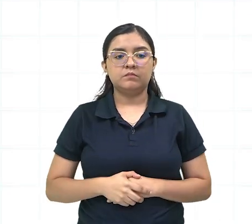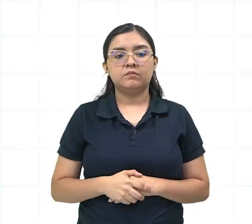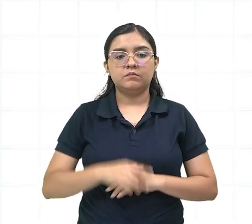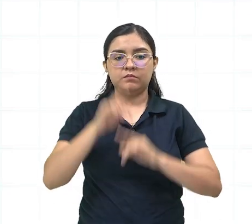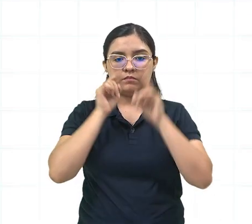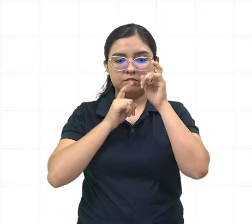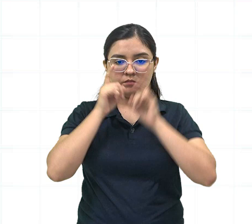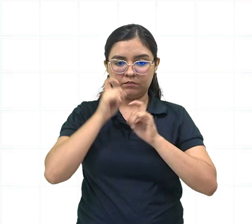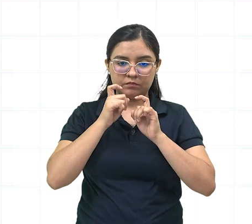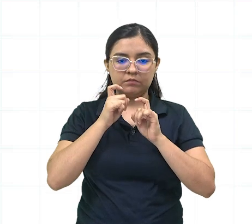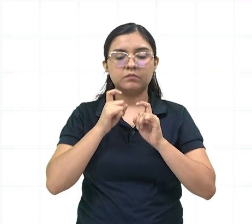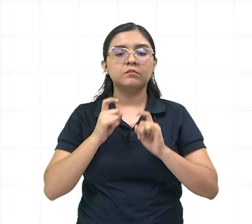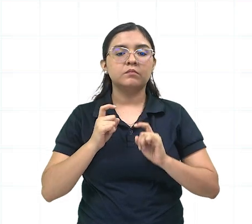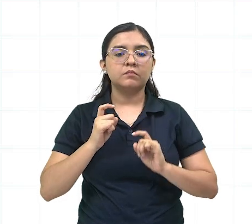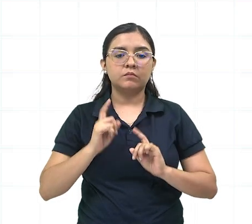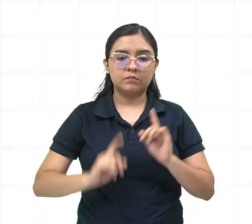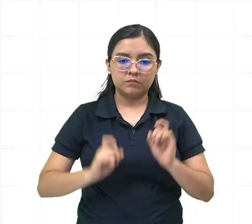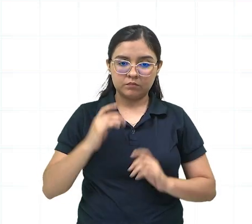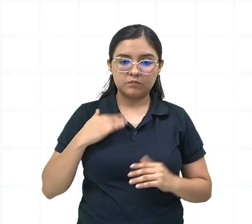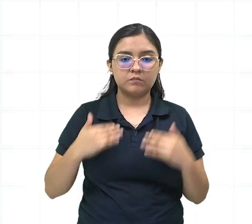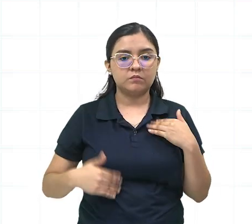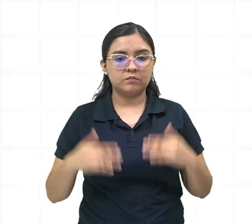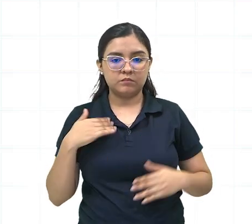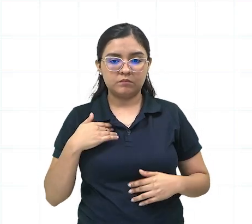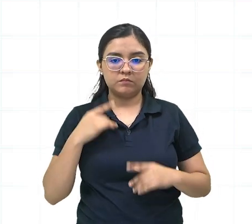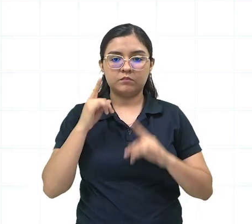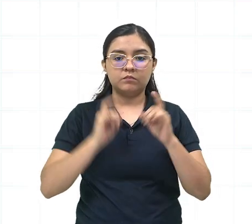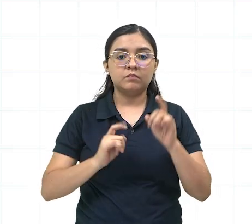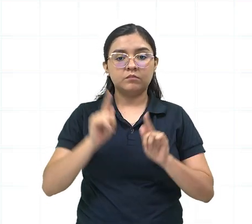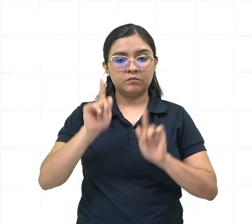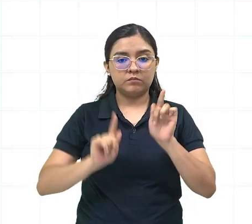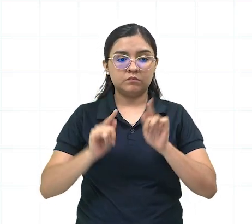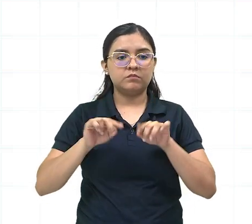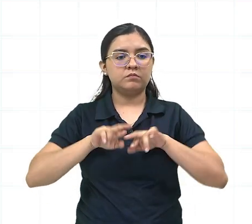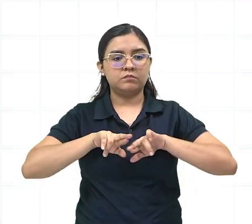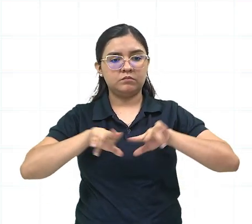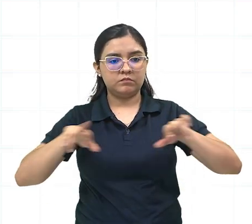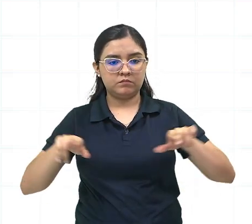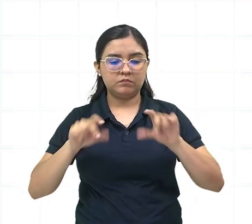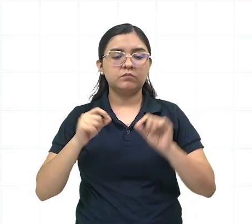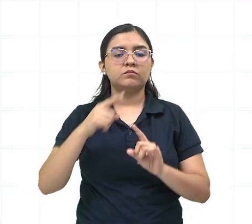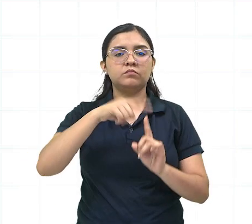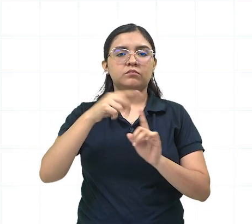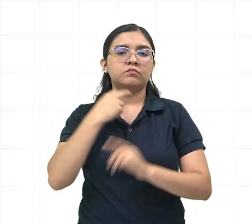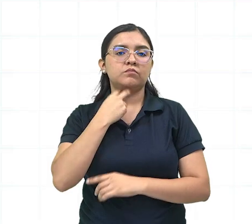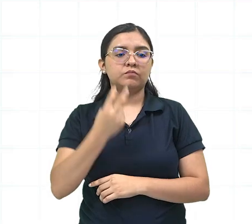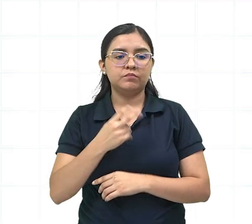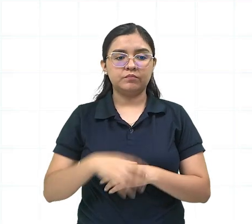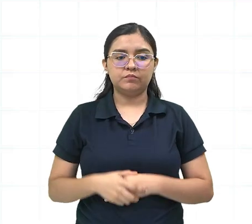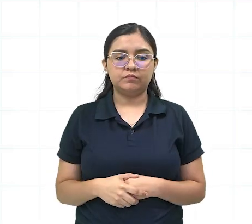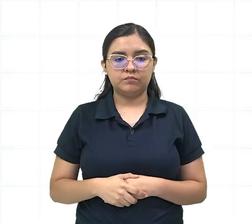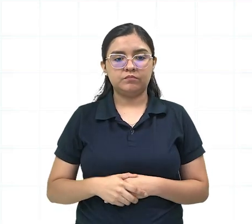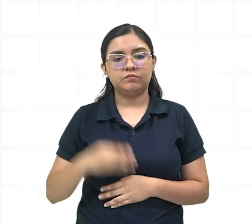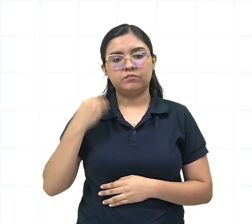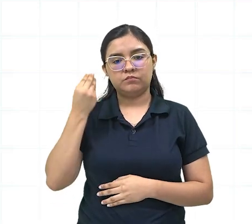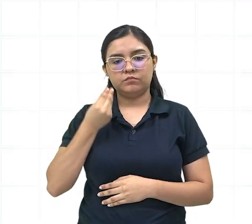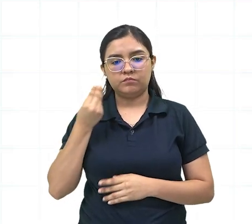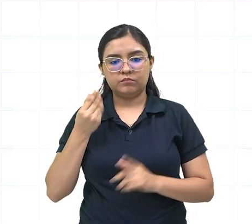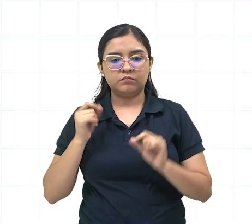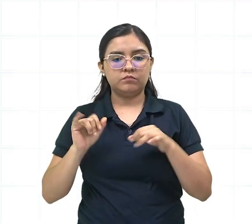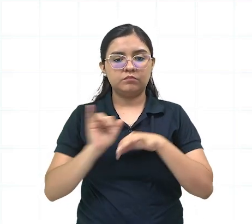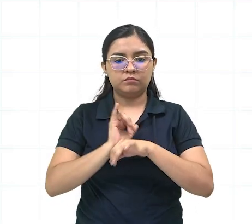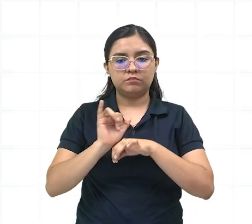detalhamento, expressão facial, corporal, gestual e variadas entonações de voz. Experiência de